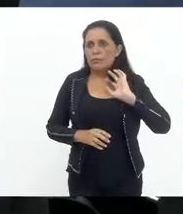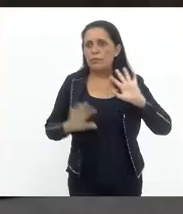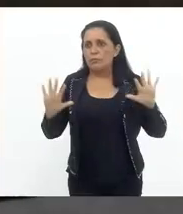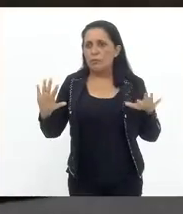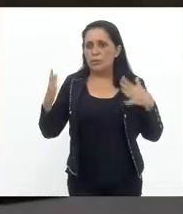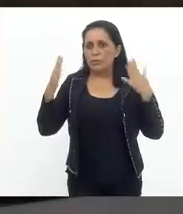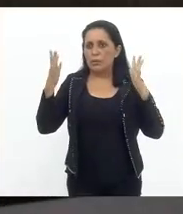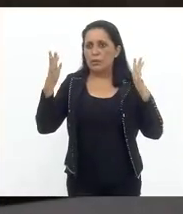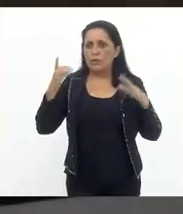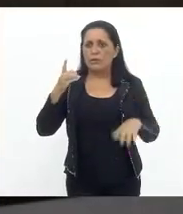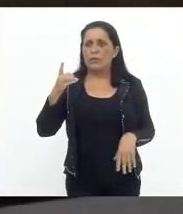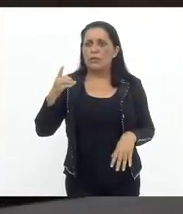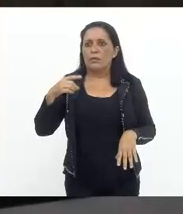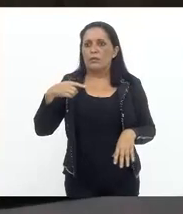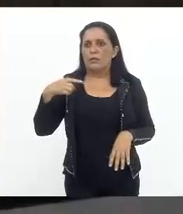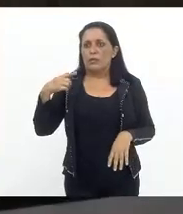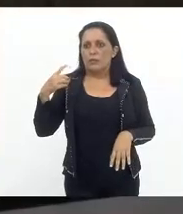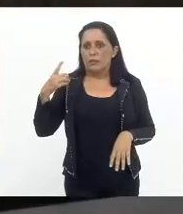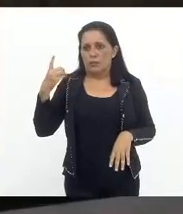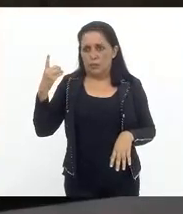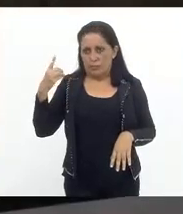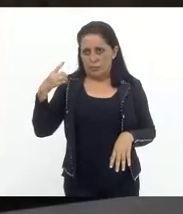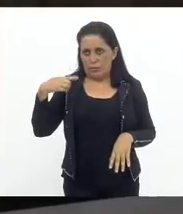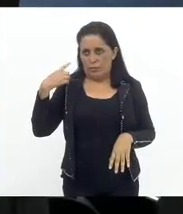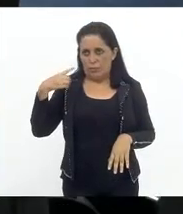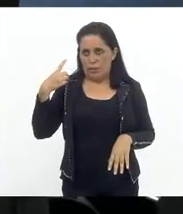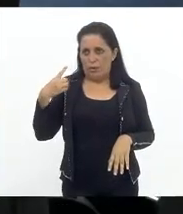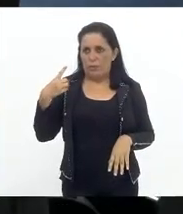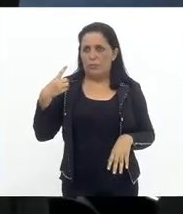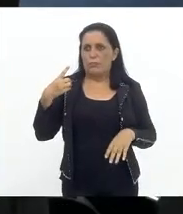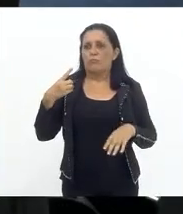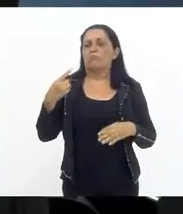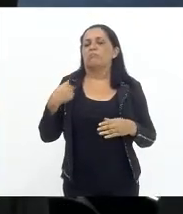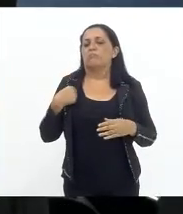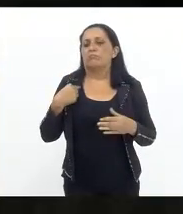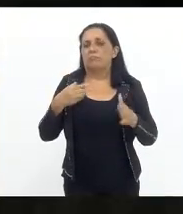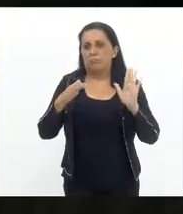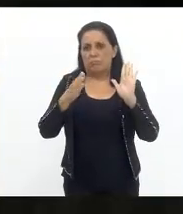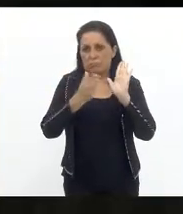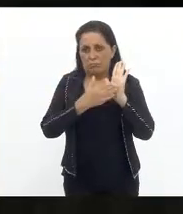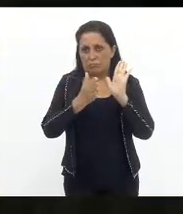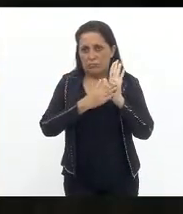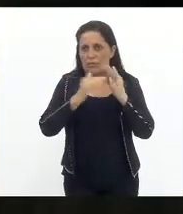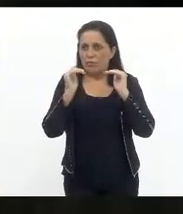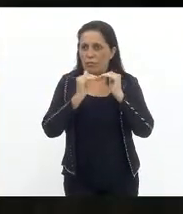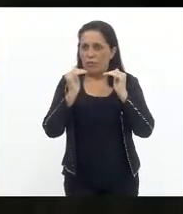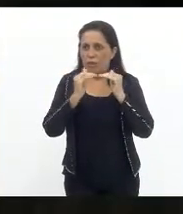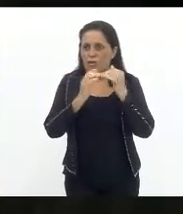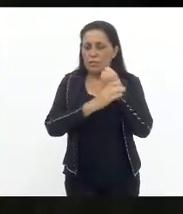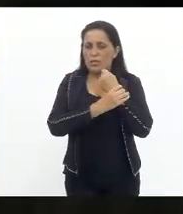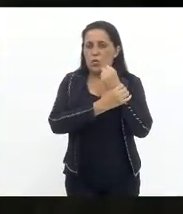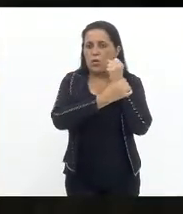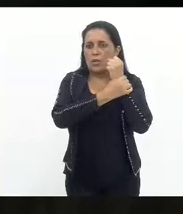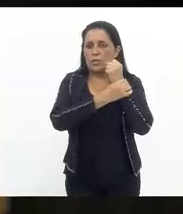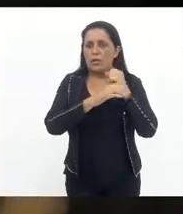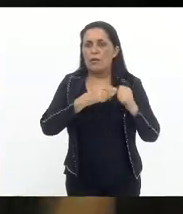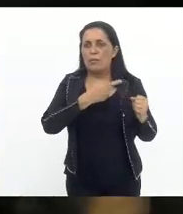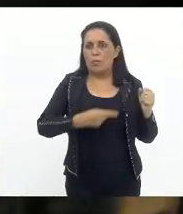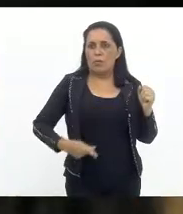Parabenizar o deputado Coronel Salema, o parecer é favorável. Pela Comissão de Segurança Pública e Assuntos de